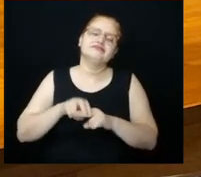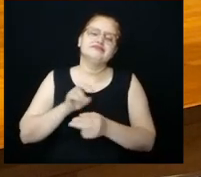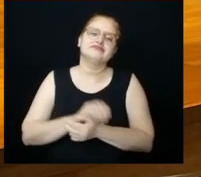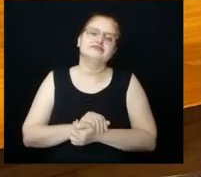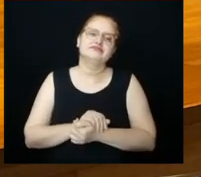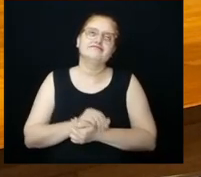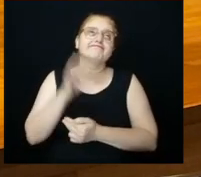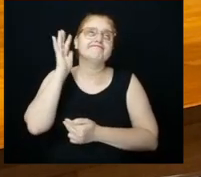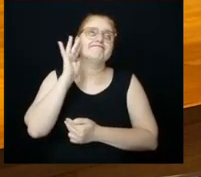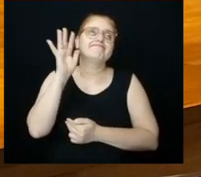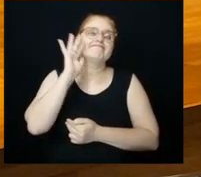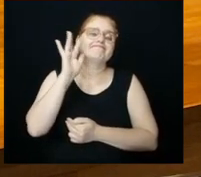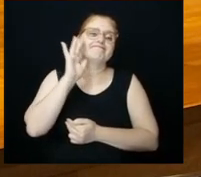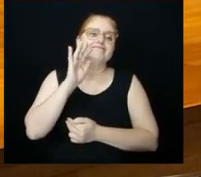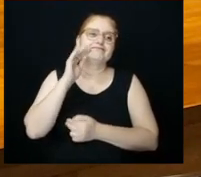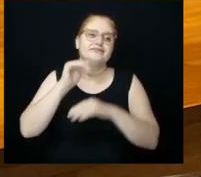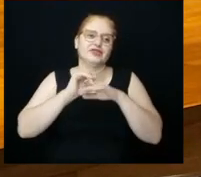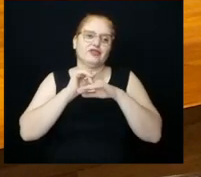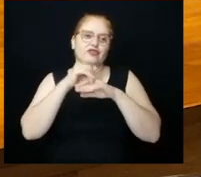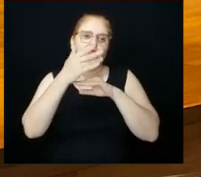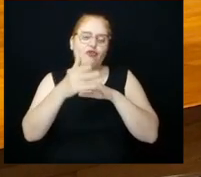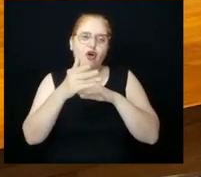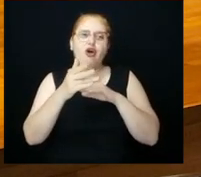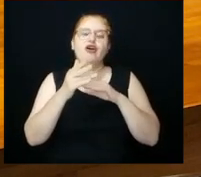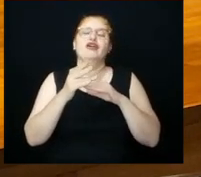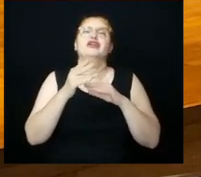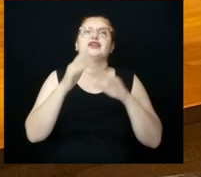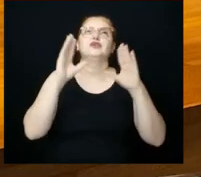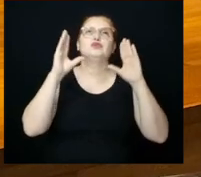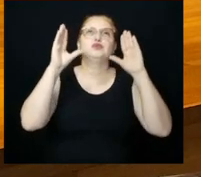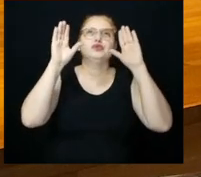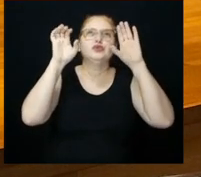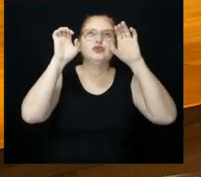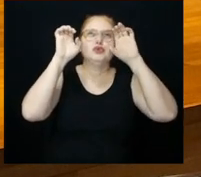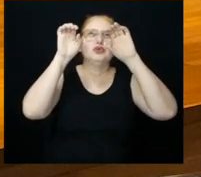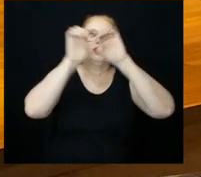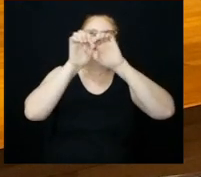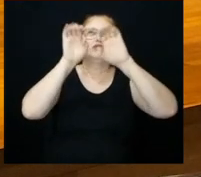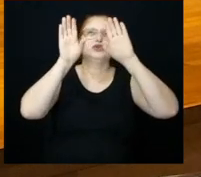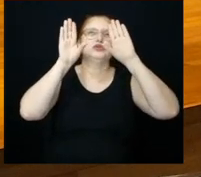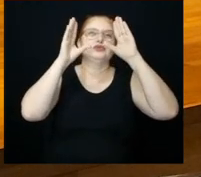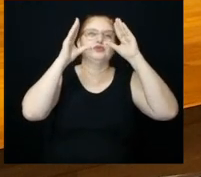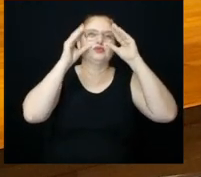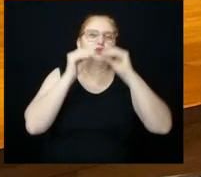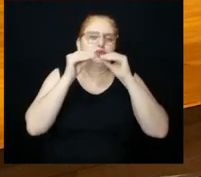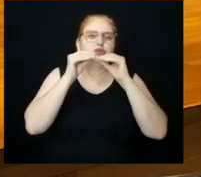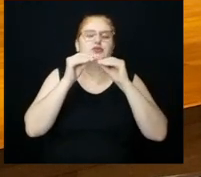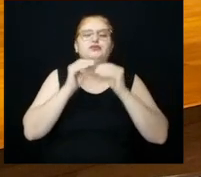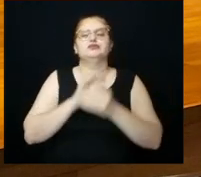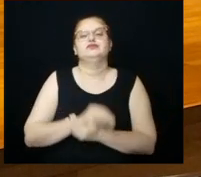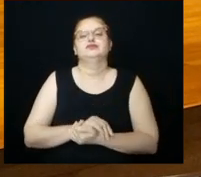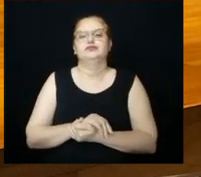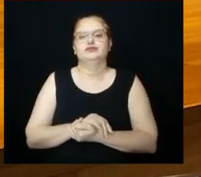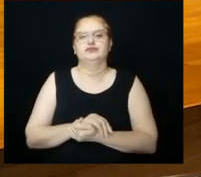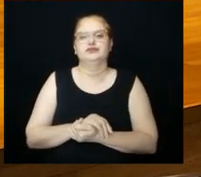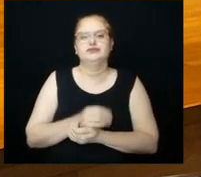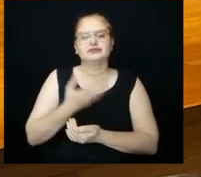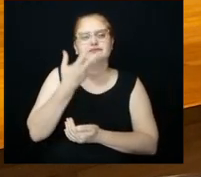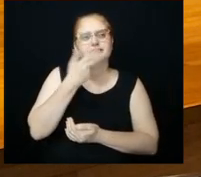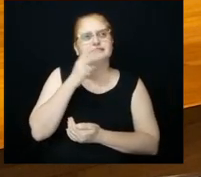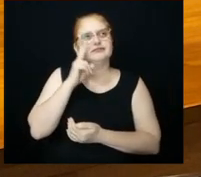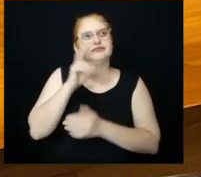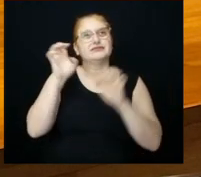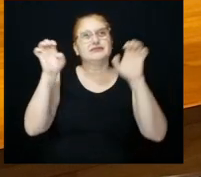alheio. No enquanto, lá fora, tudo vai ficando noite. Reina um negro silvestre, cego. Mundinga olha o